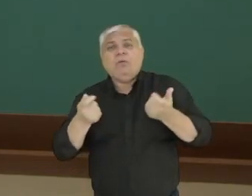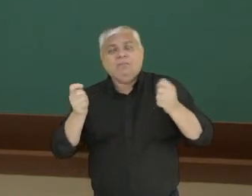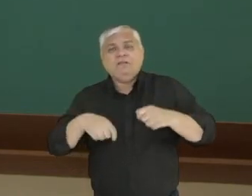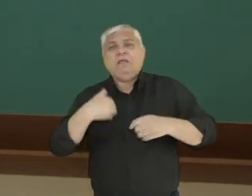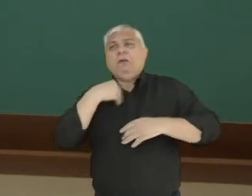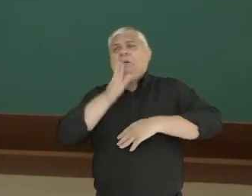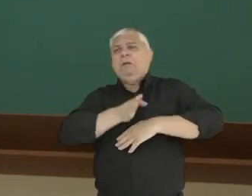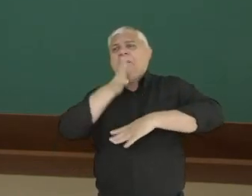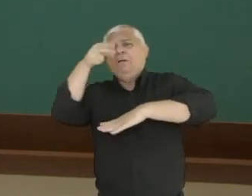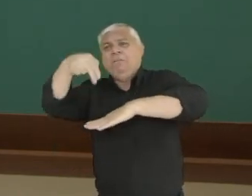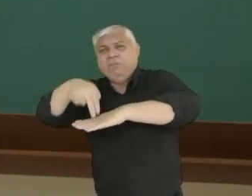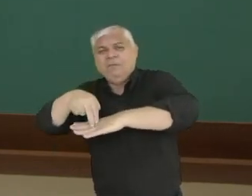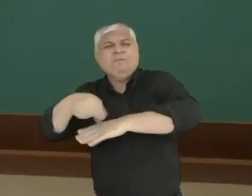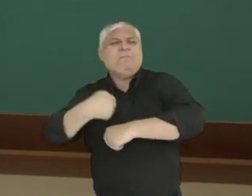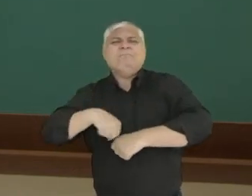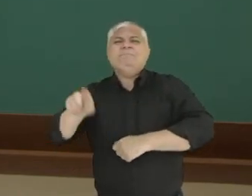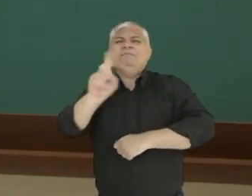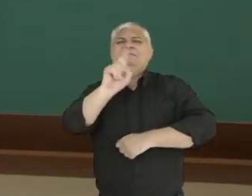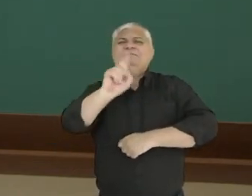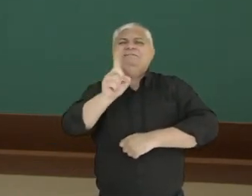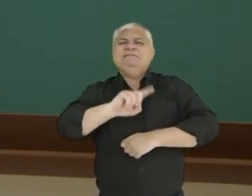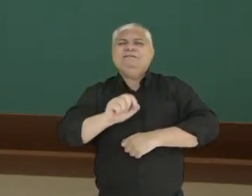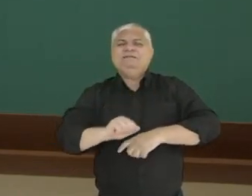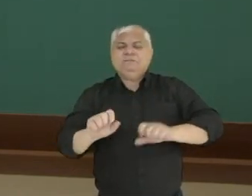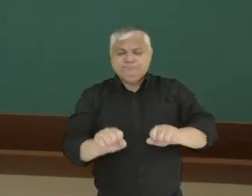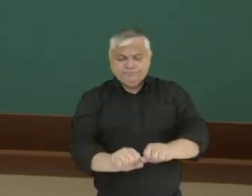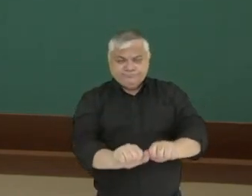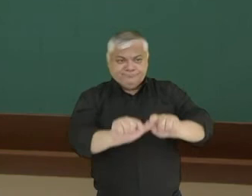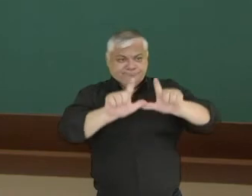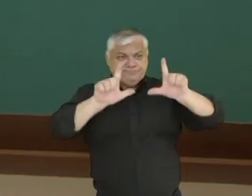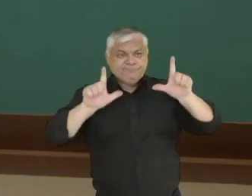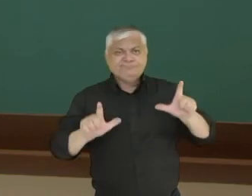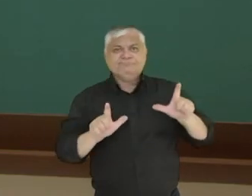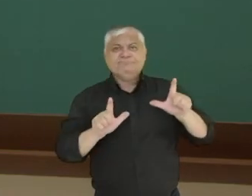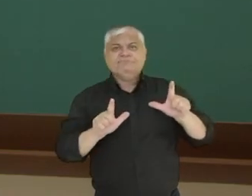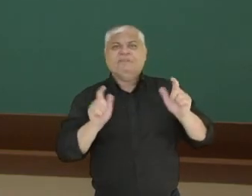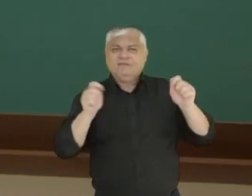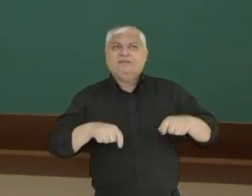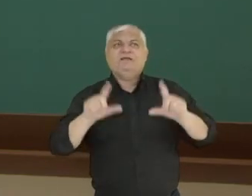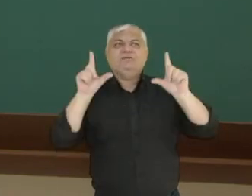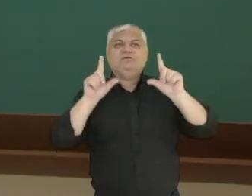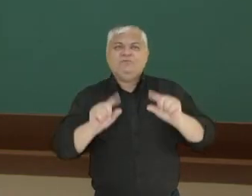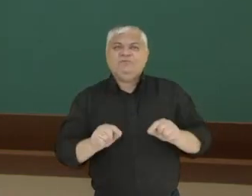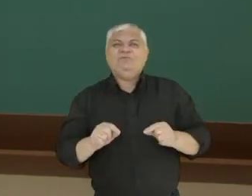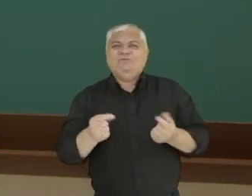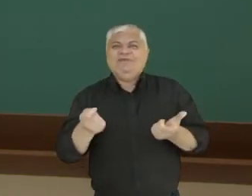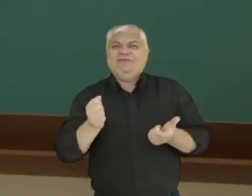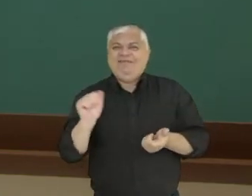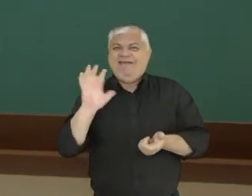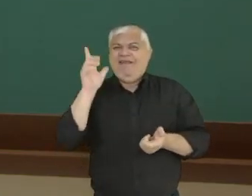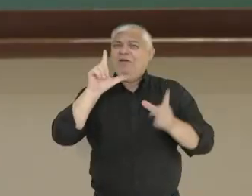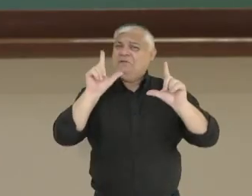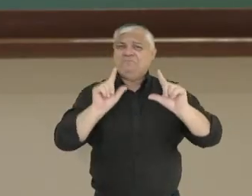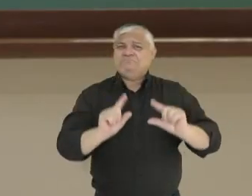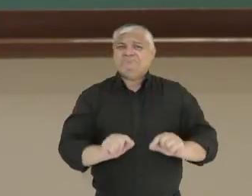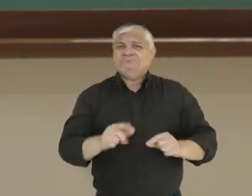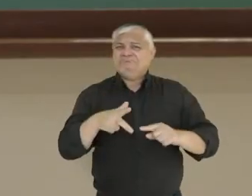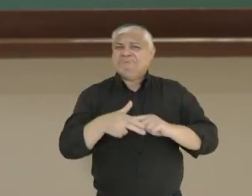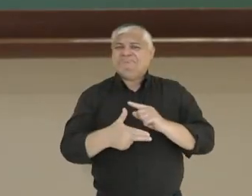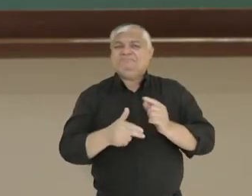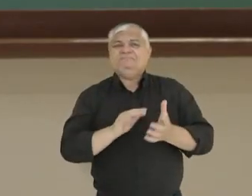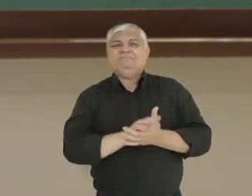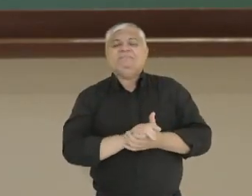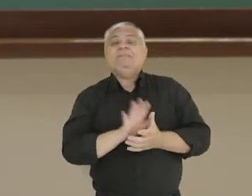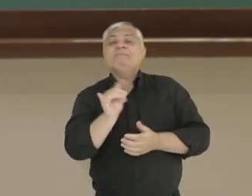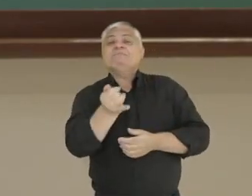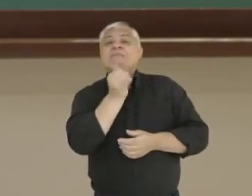deslocar até lá. Isso já reduz significativamente os custos. E alguns exemplos. Quando falamos em